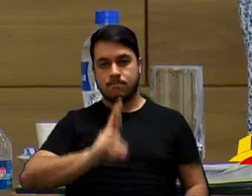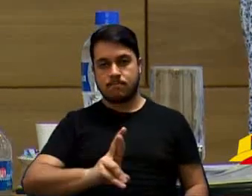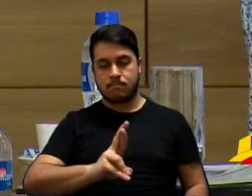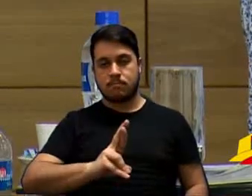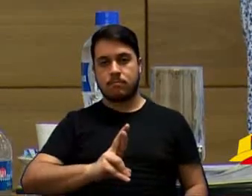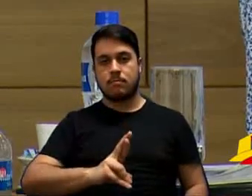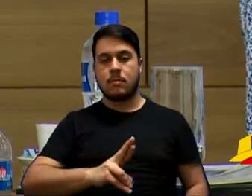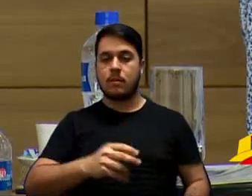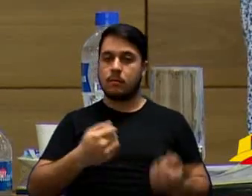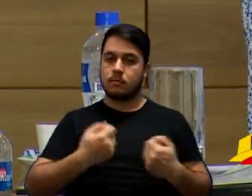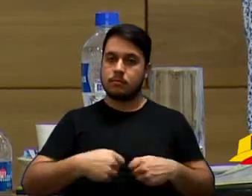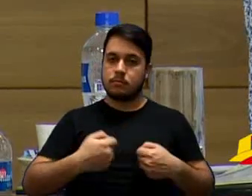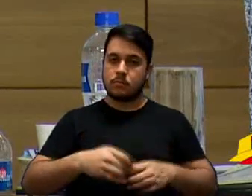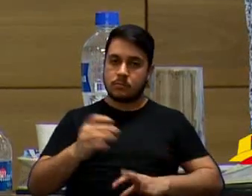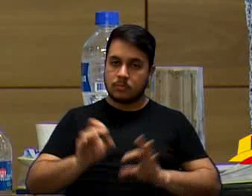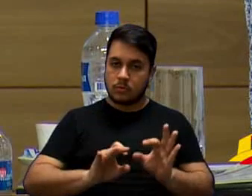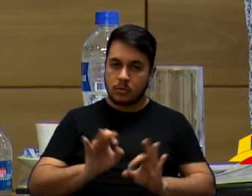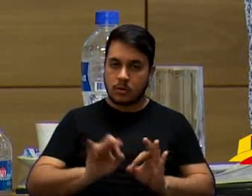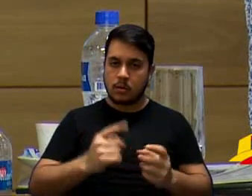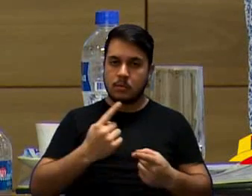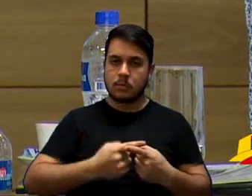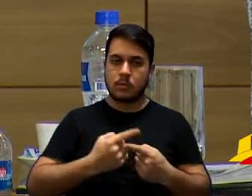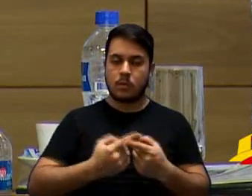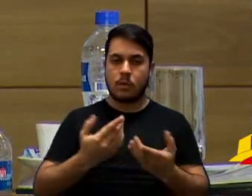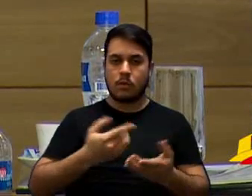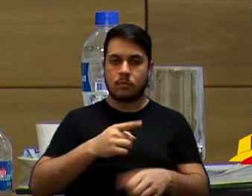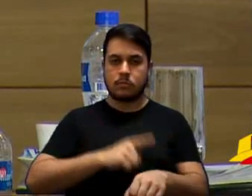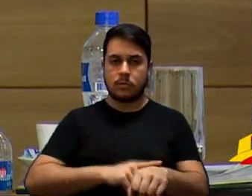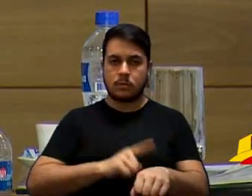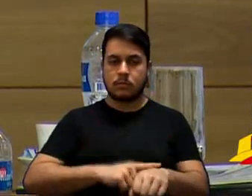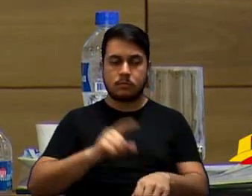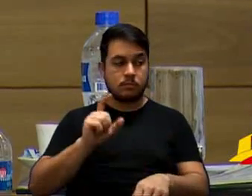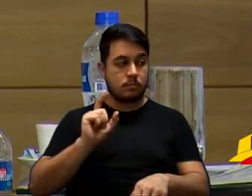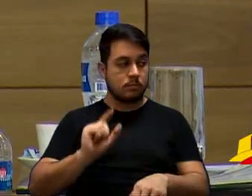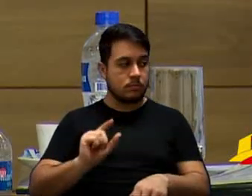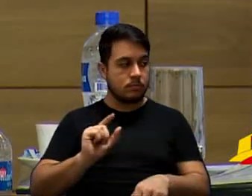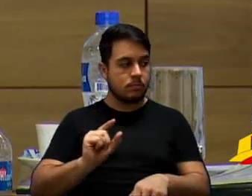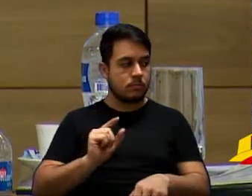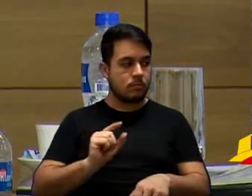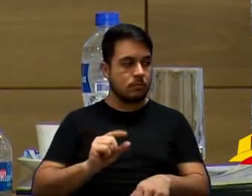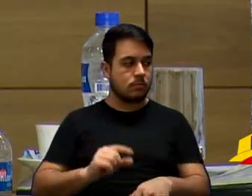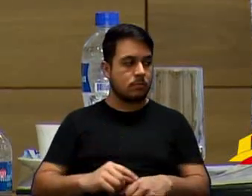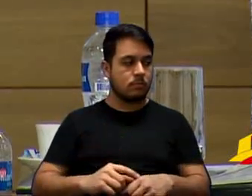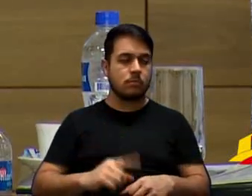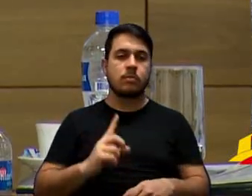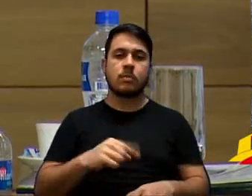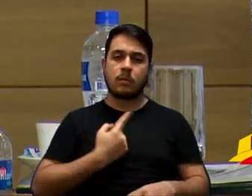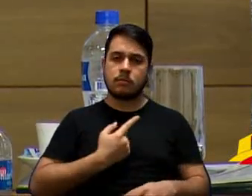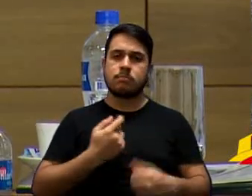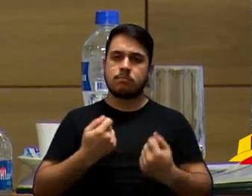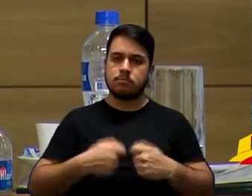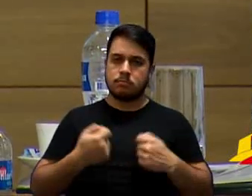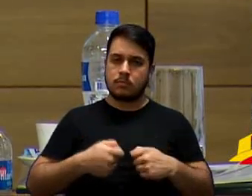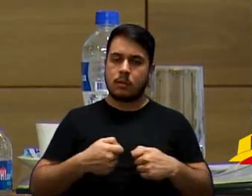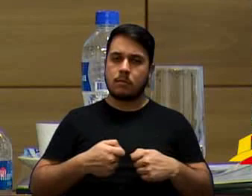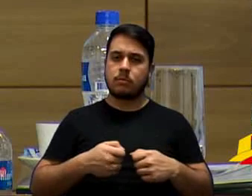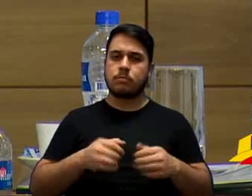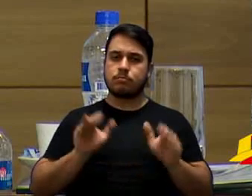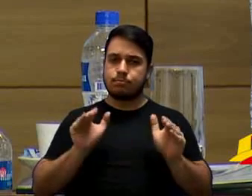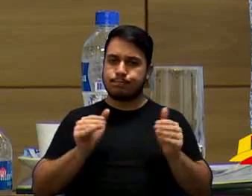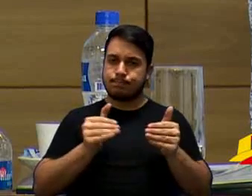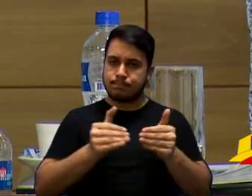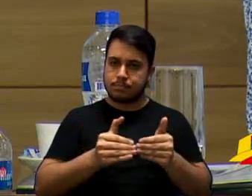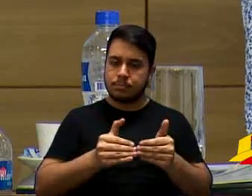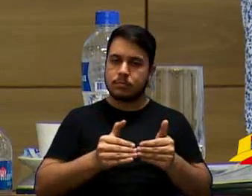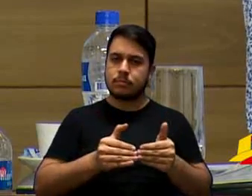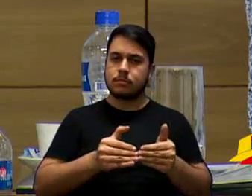porque o tempo já hoje né e e depois somente tentar eu acho que nós temos que sair com algum encaminhamento senão não adianta nada se não vamos